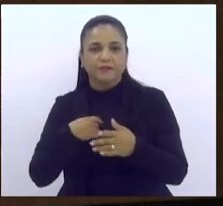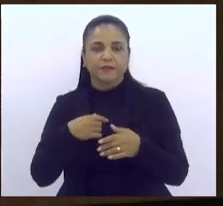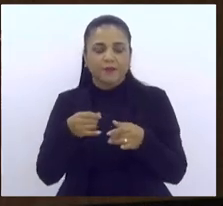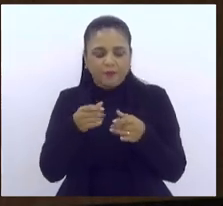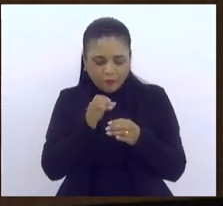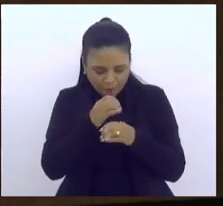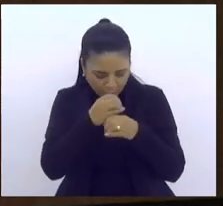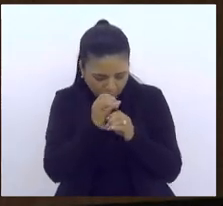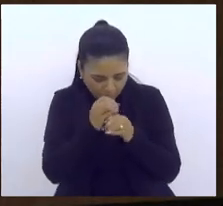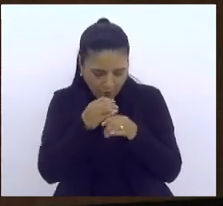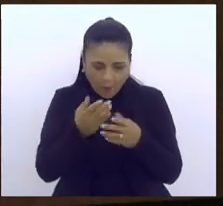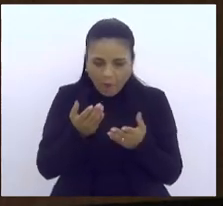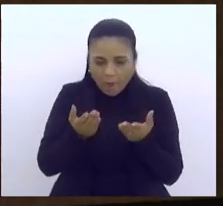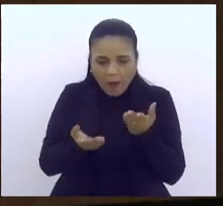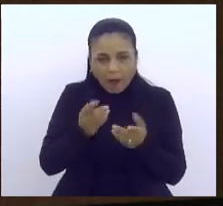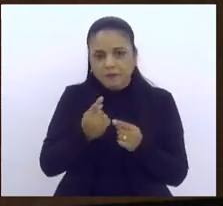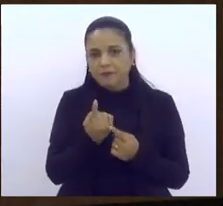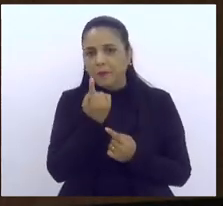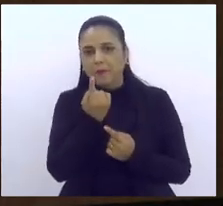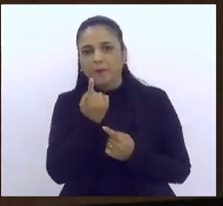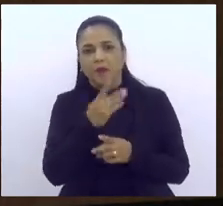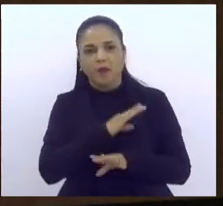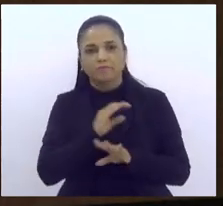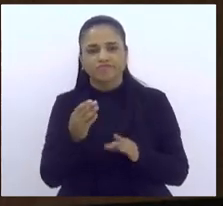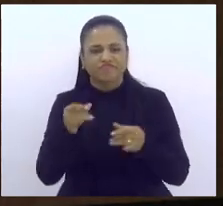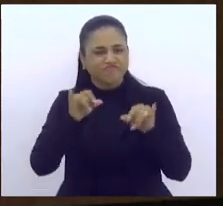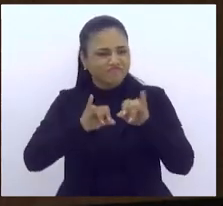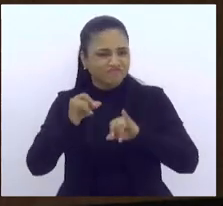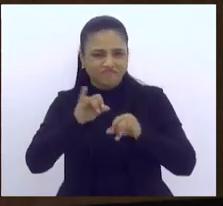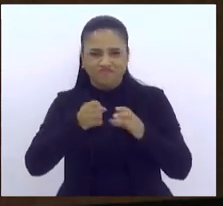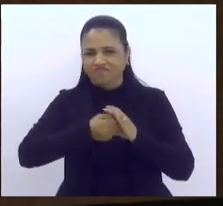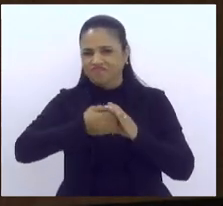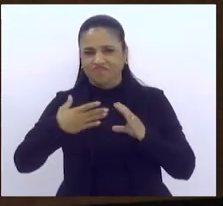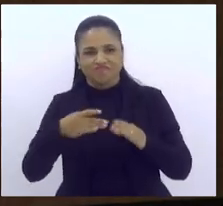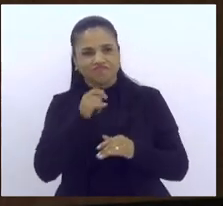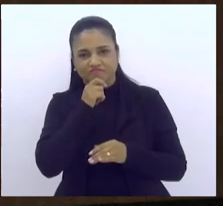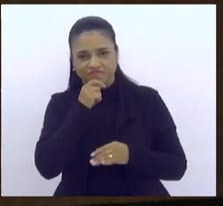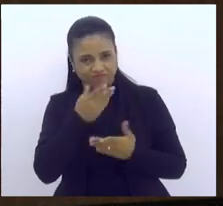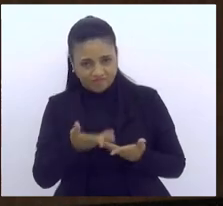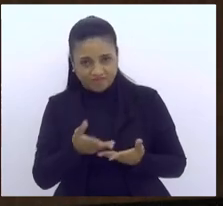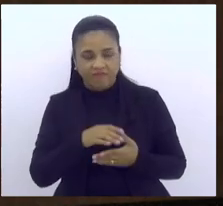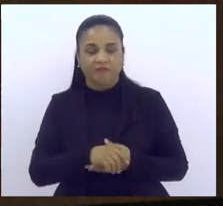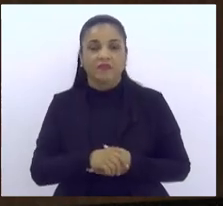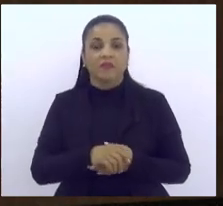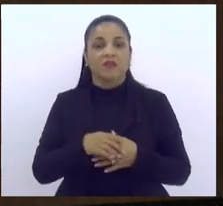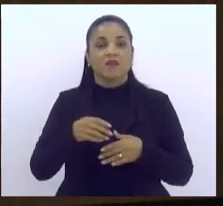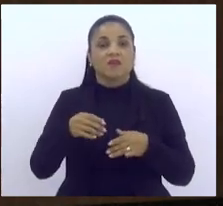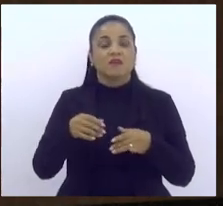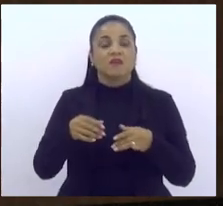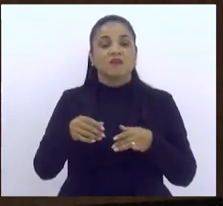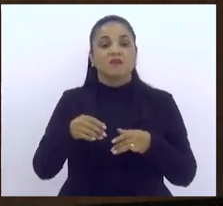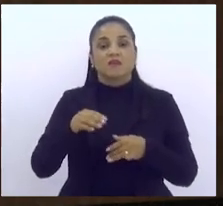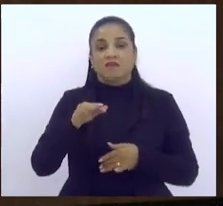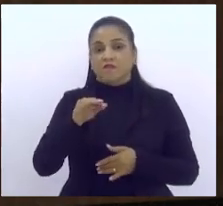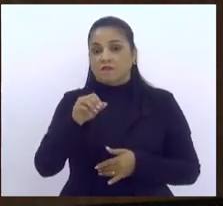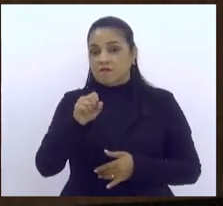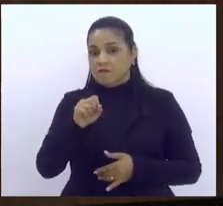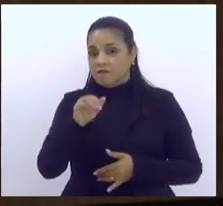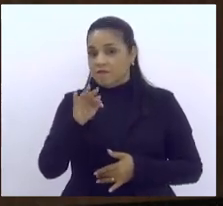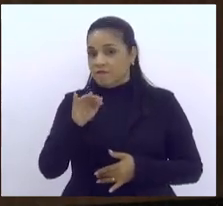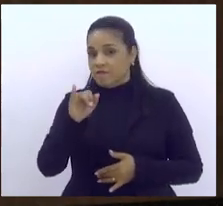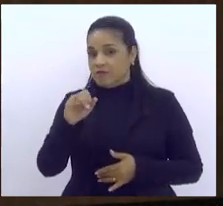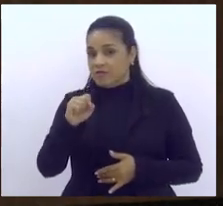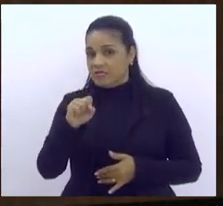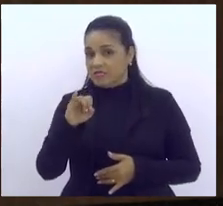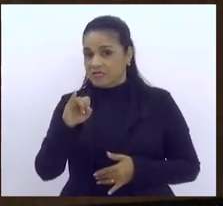alguma balança, e isso não caracteriza um laboratório de física. Lembrando também que física é algo muito maior,